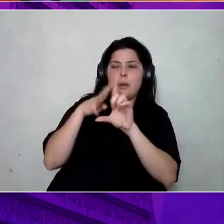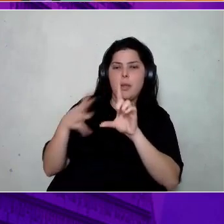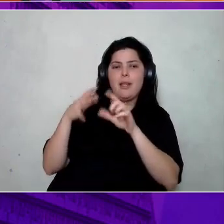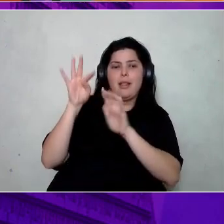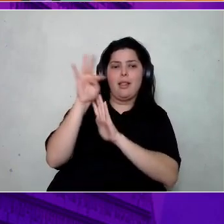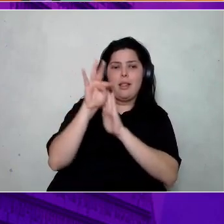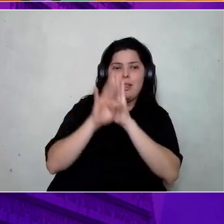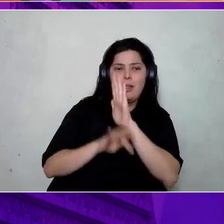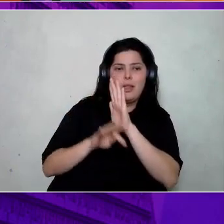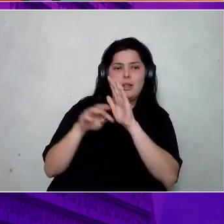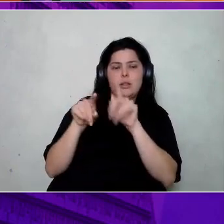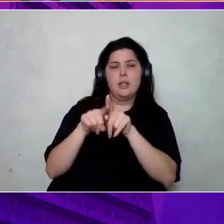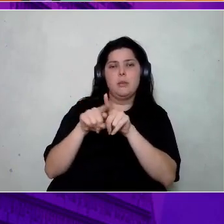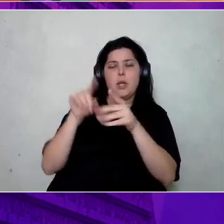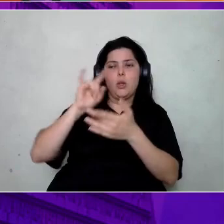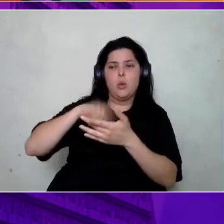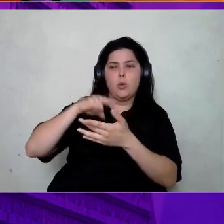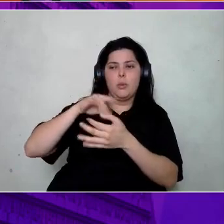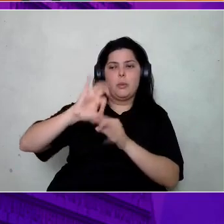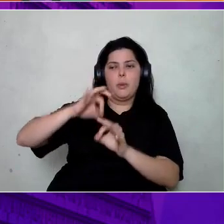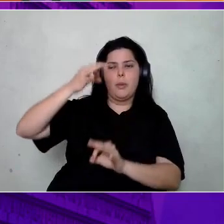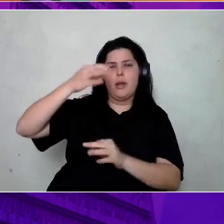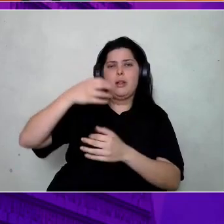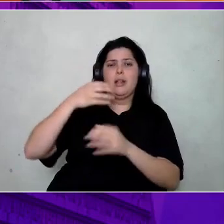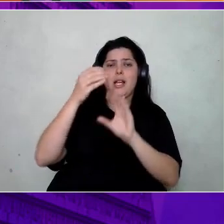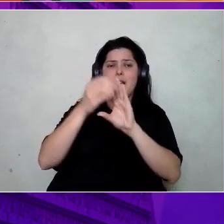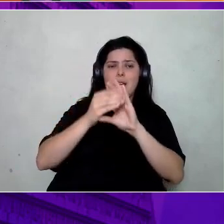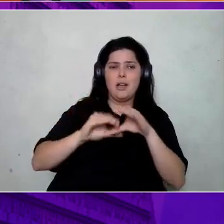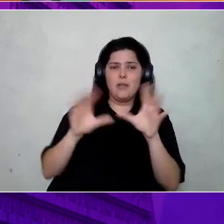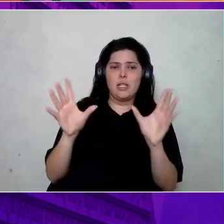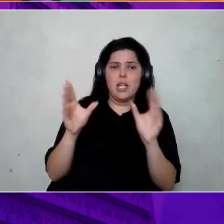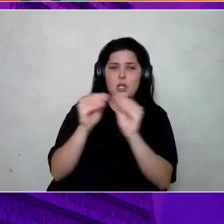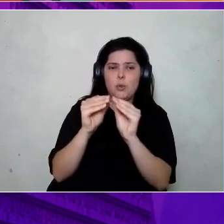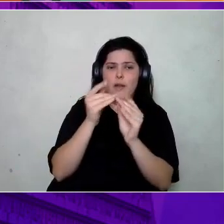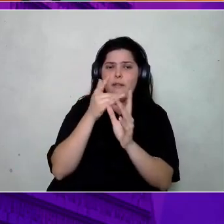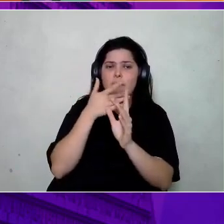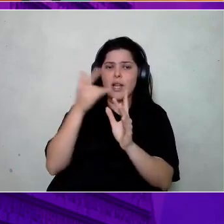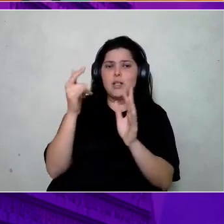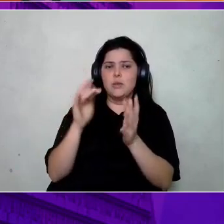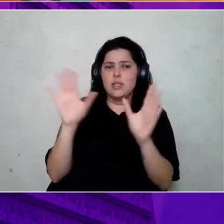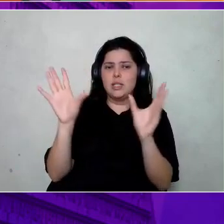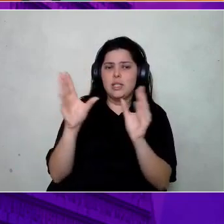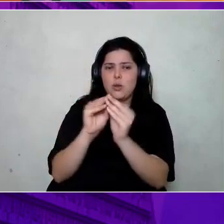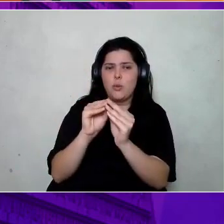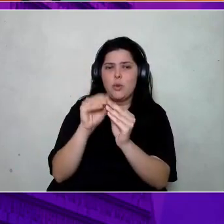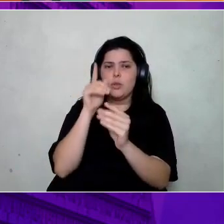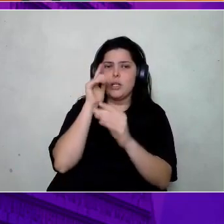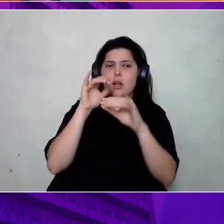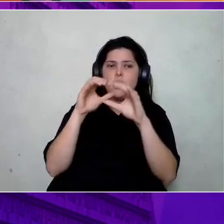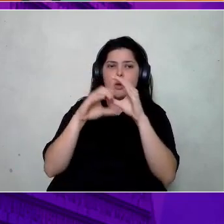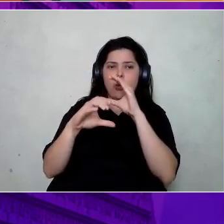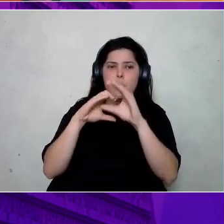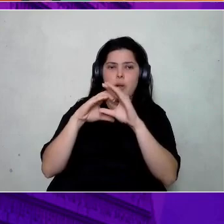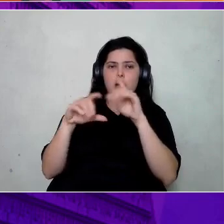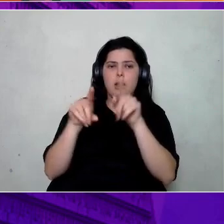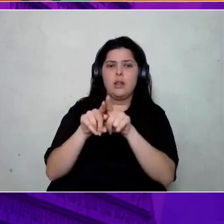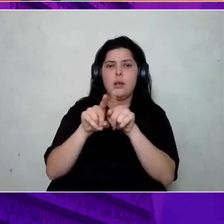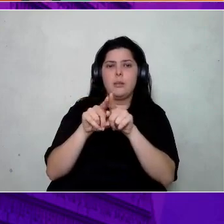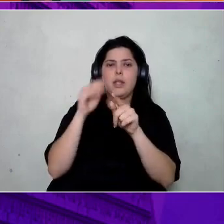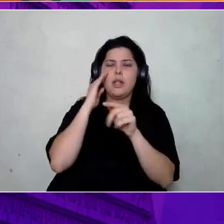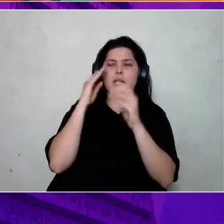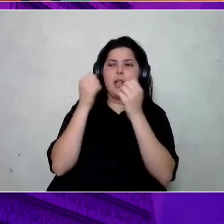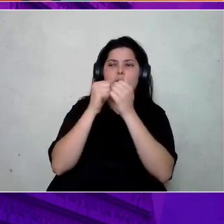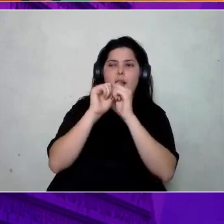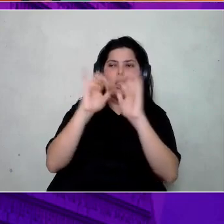um documento gigante. Pô, num Canvas você vai, é uma síntese, né, para que você possa comunicar para mais pessoas, para as pessoas entenderem. Então você